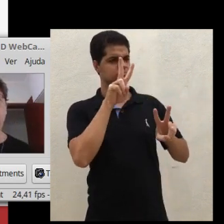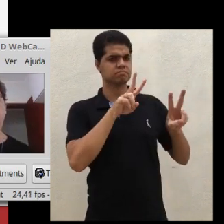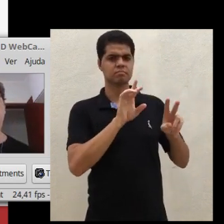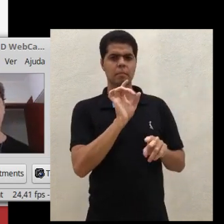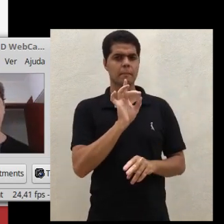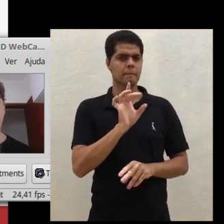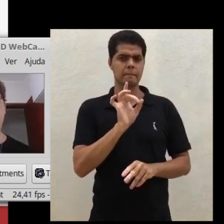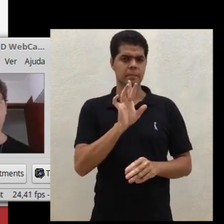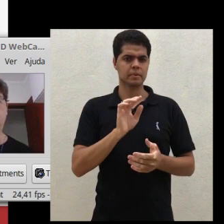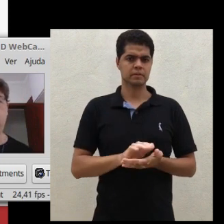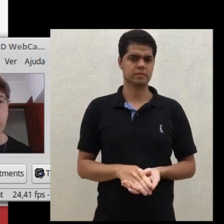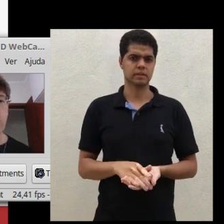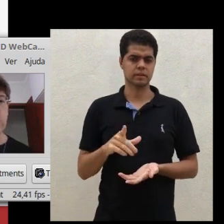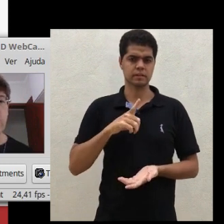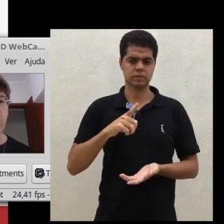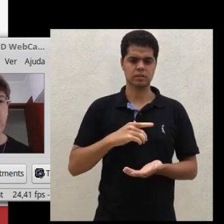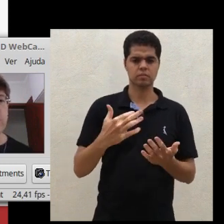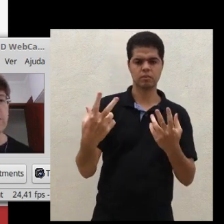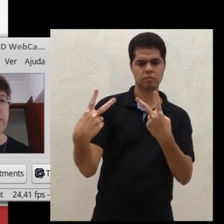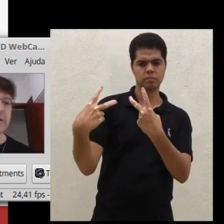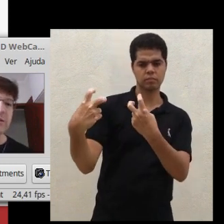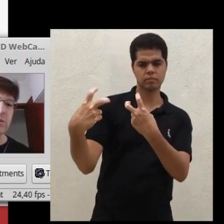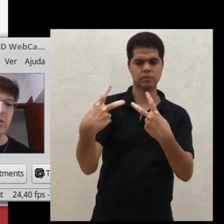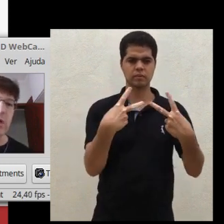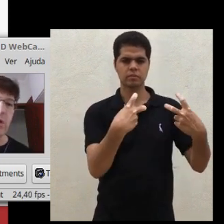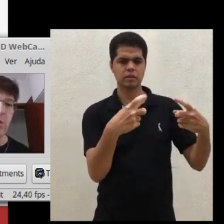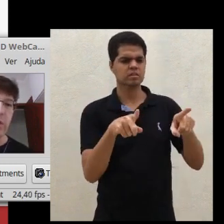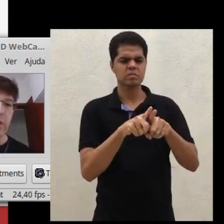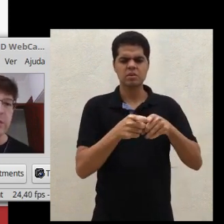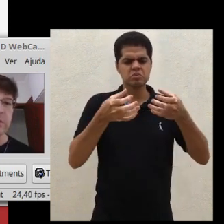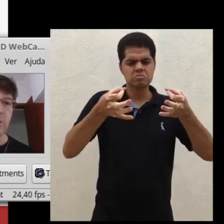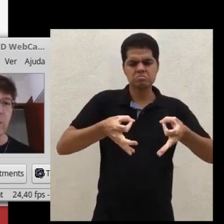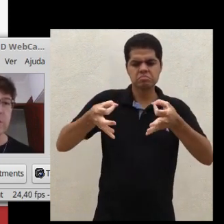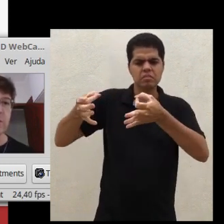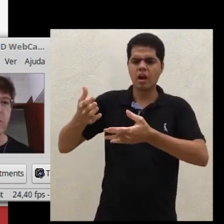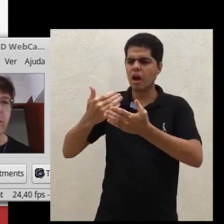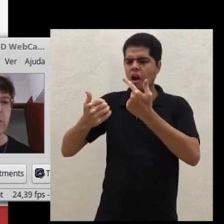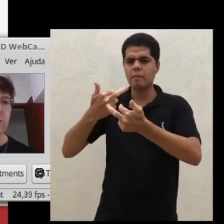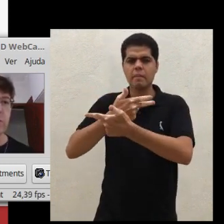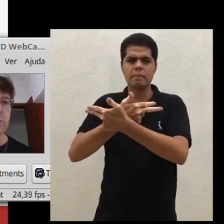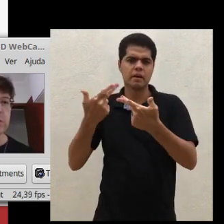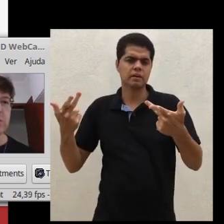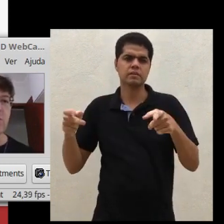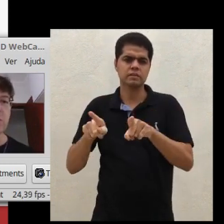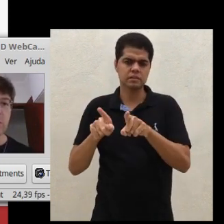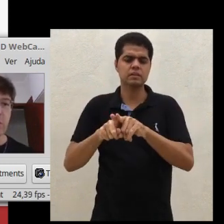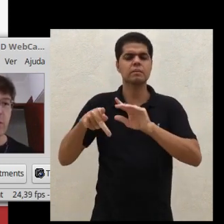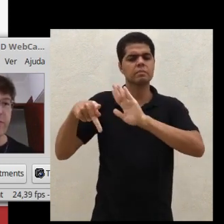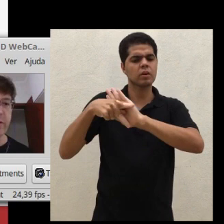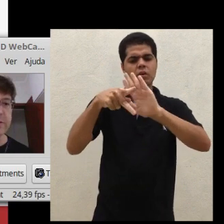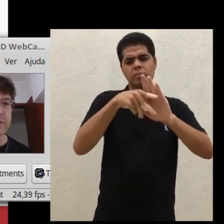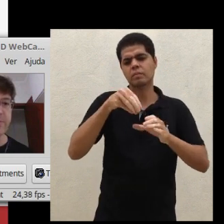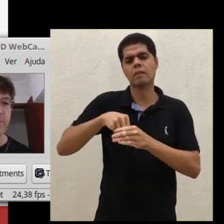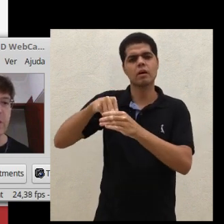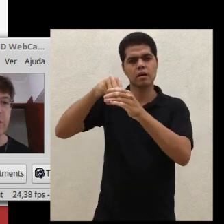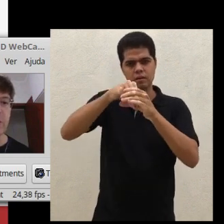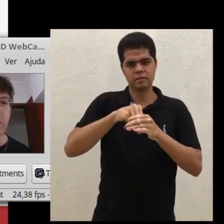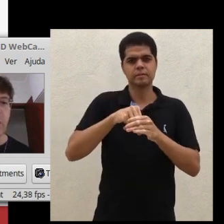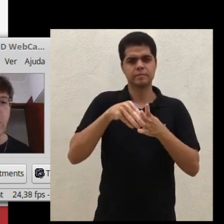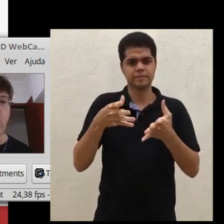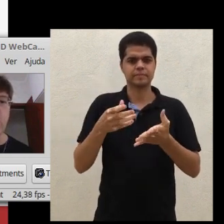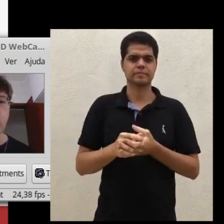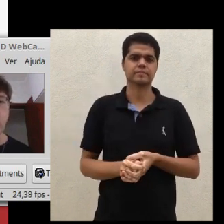Decisão bancária, empréstimo, crédito de bolsa de valores, análise sensorial, segurança alimentar, tudo isso aqui você utiliza a lógica fuzzy,